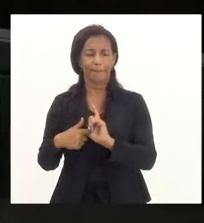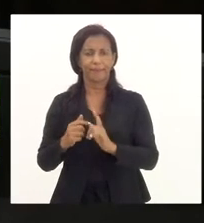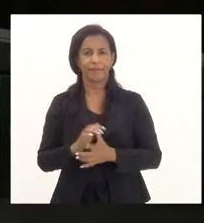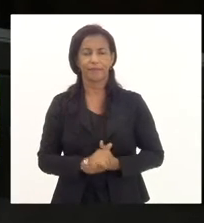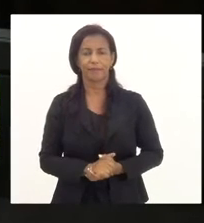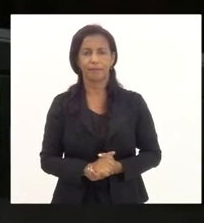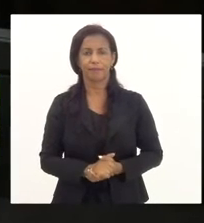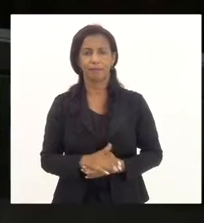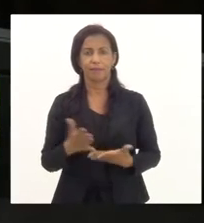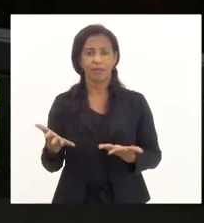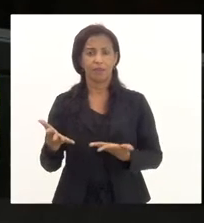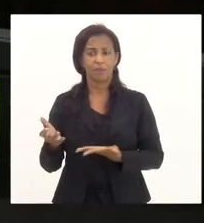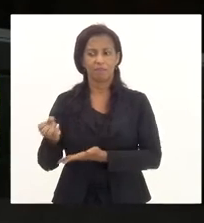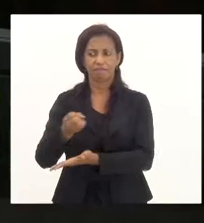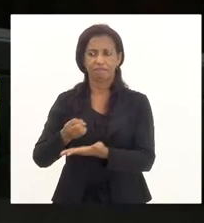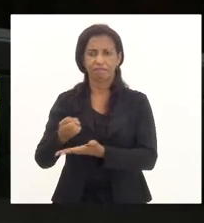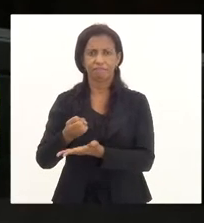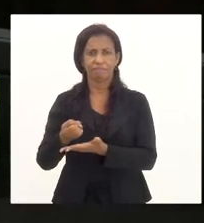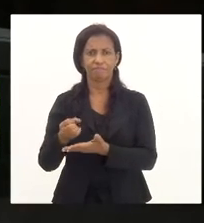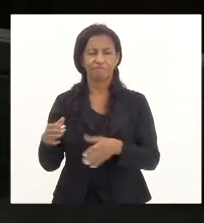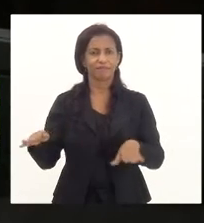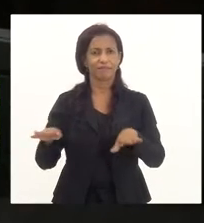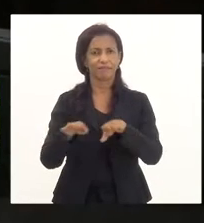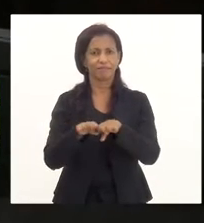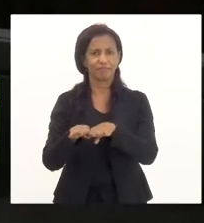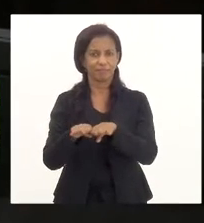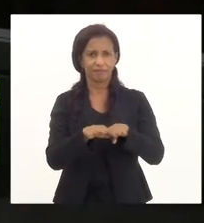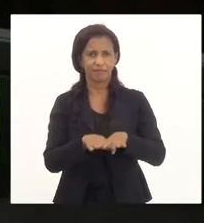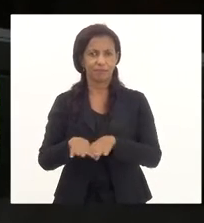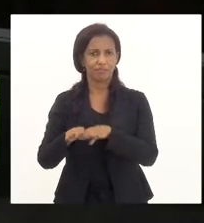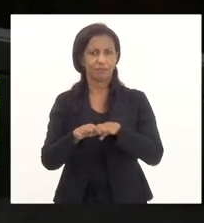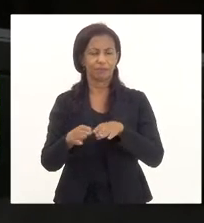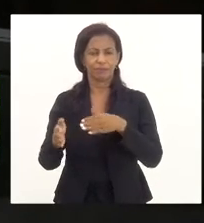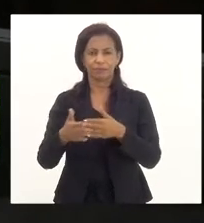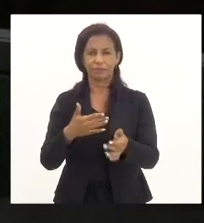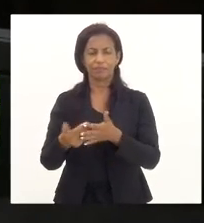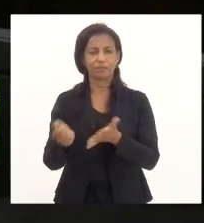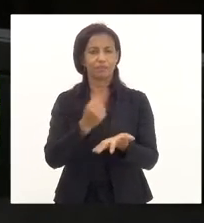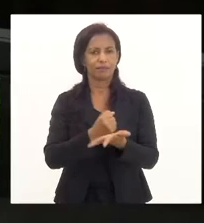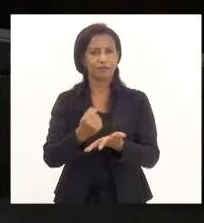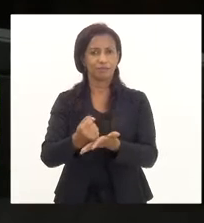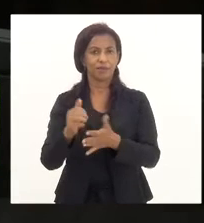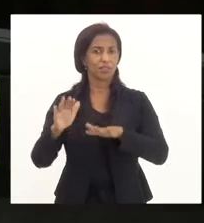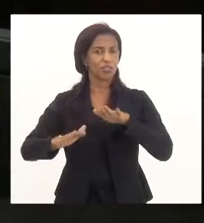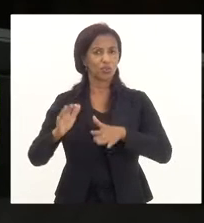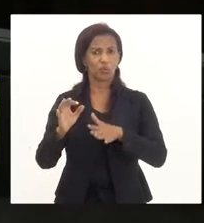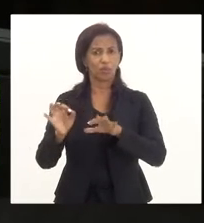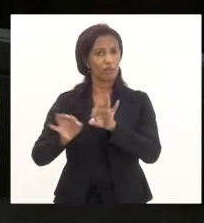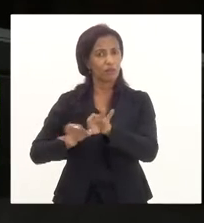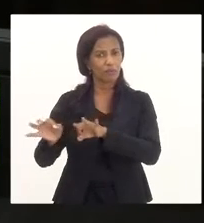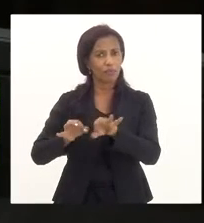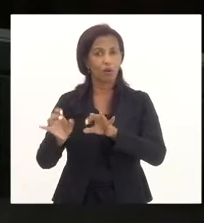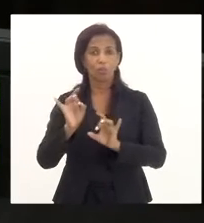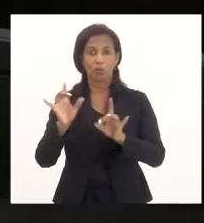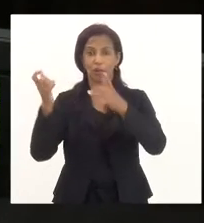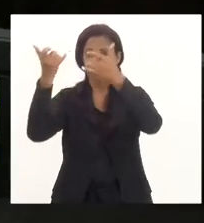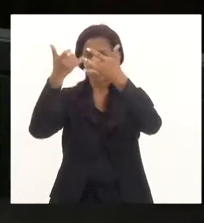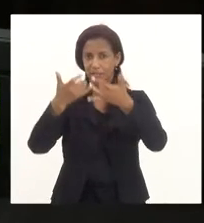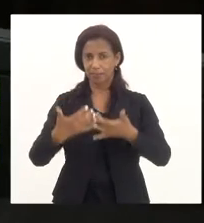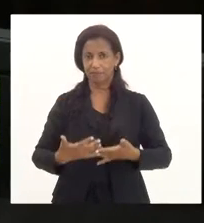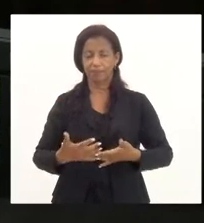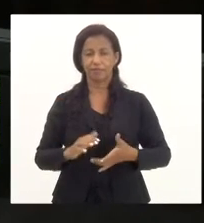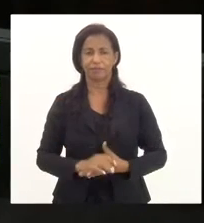então é basicamente isso é padrão para qualquer contrato Mas de qualquer forma só para